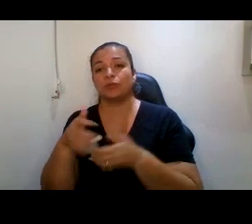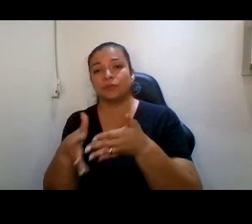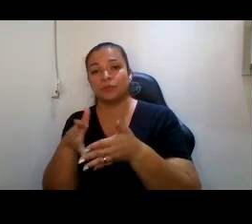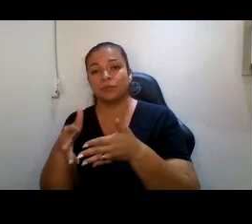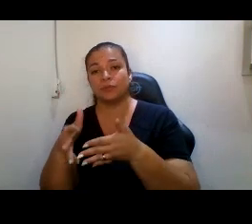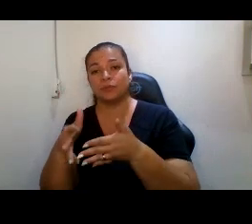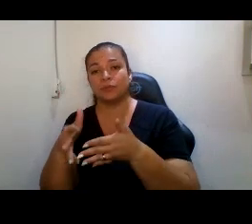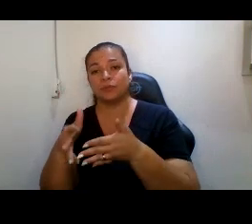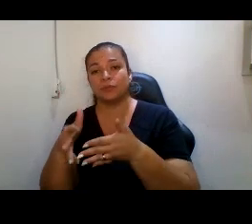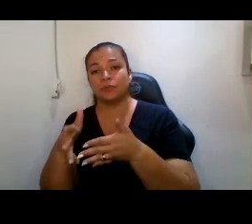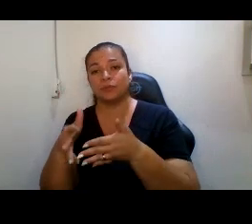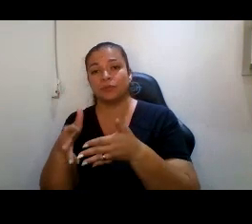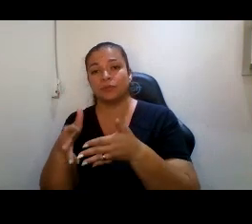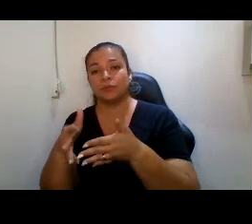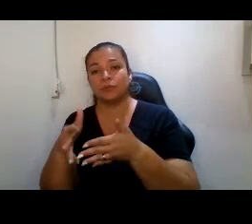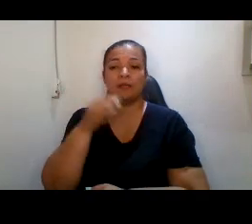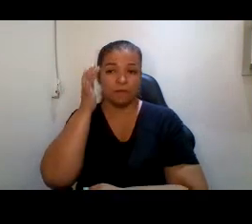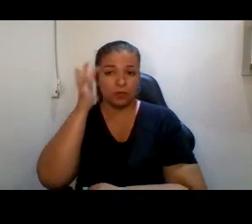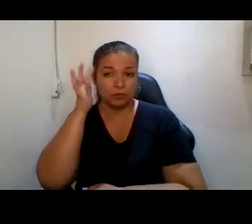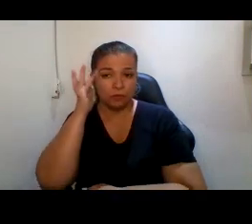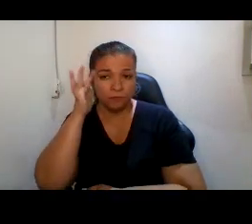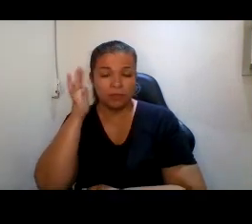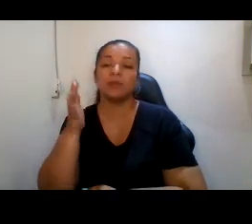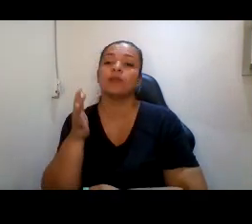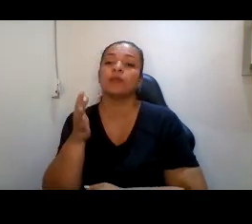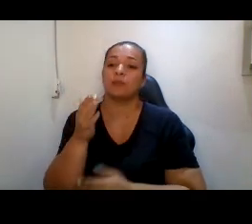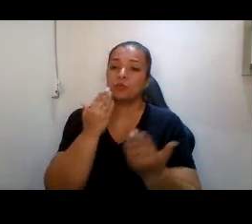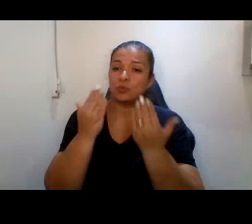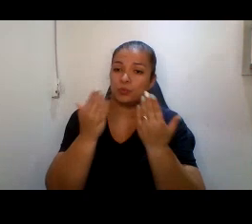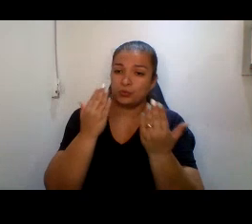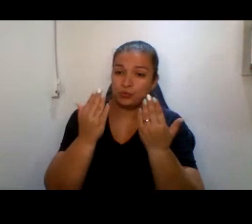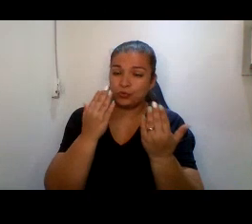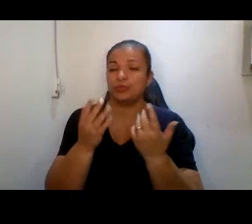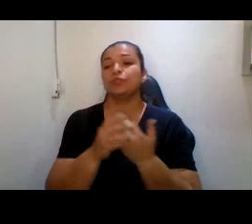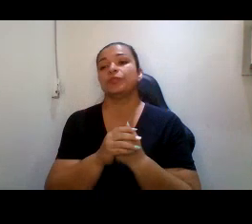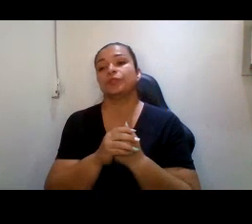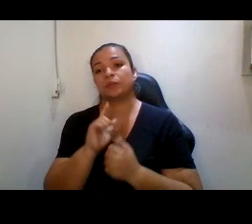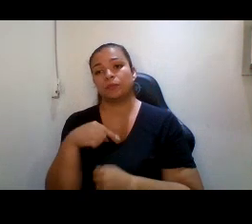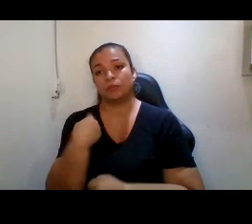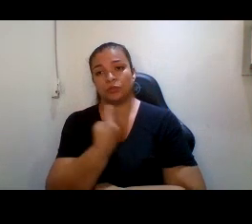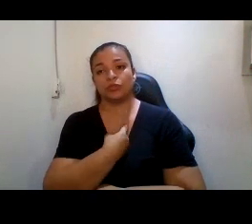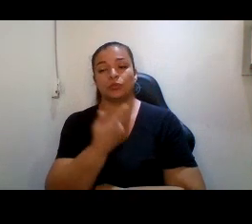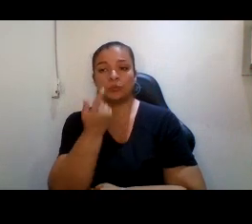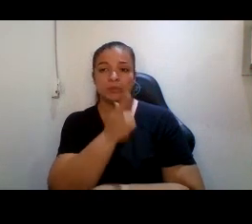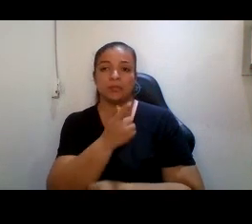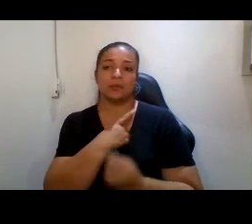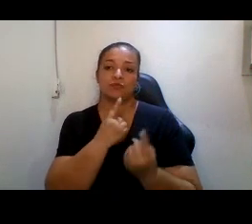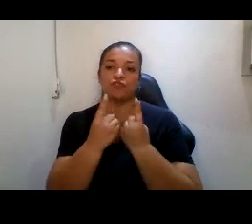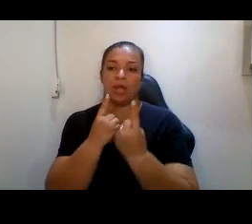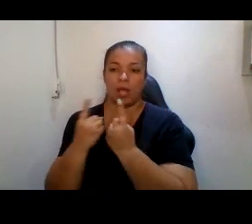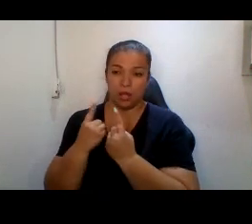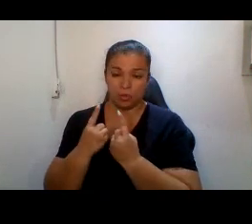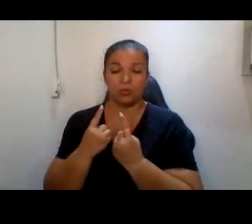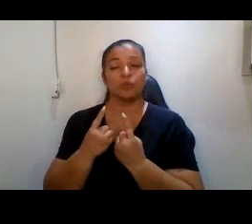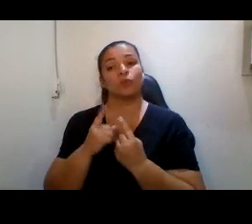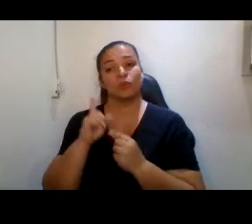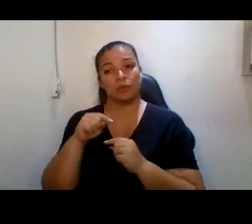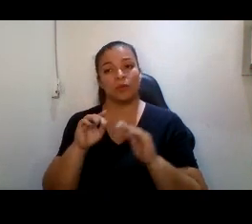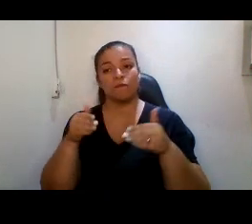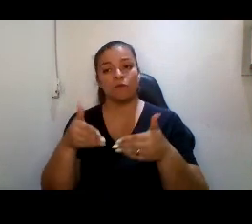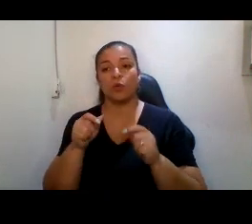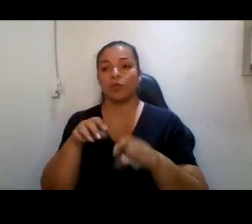filosofia, psicologia, para a gente trazer um diálogo, né? Que vai ser mais voltado para a formação de professores,